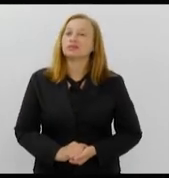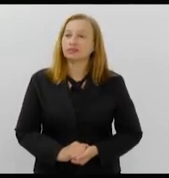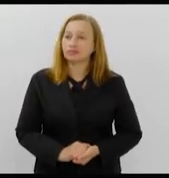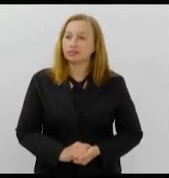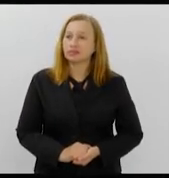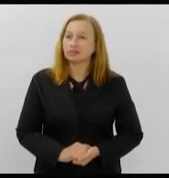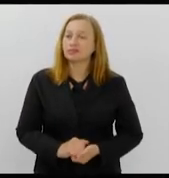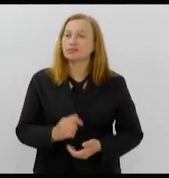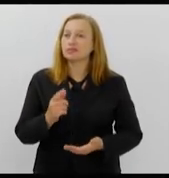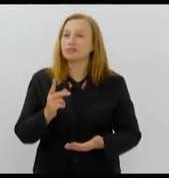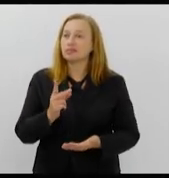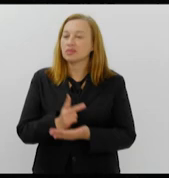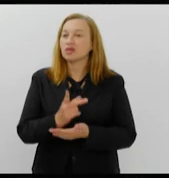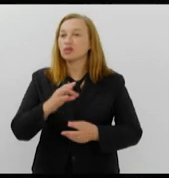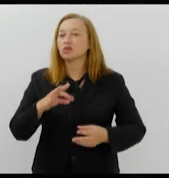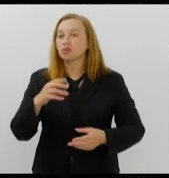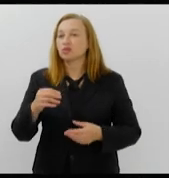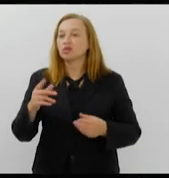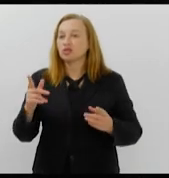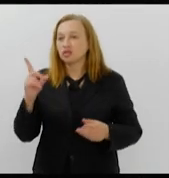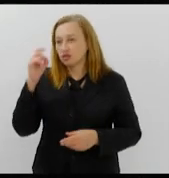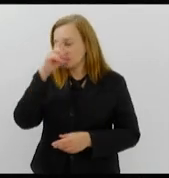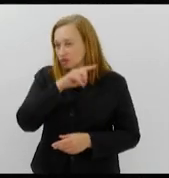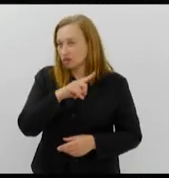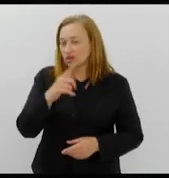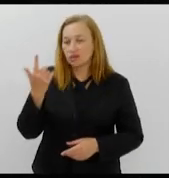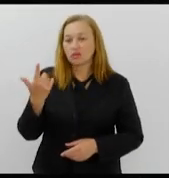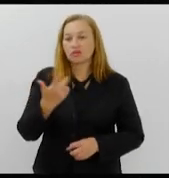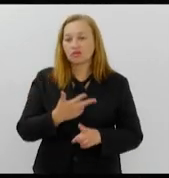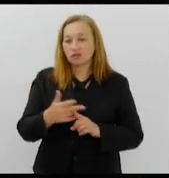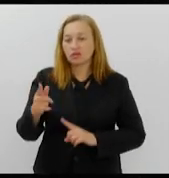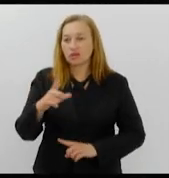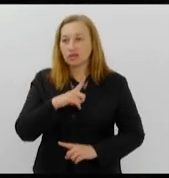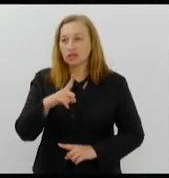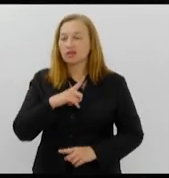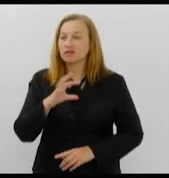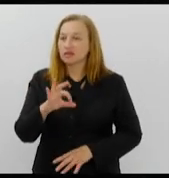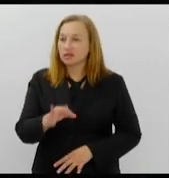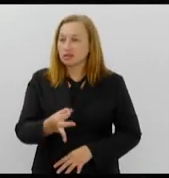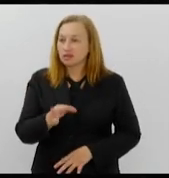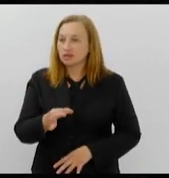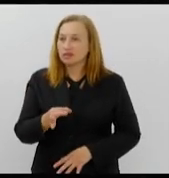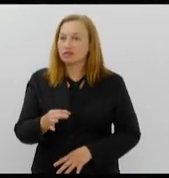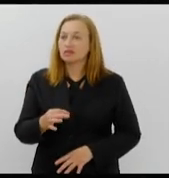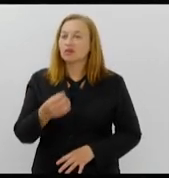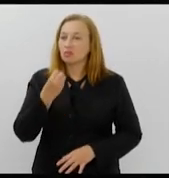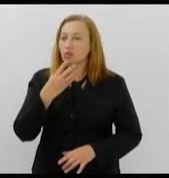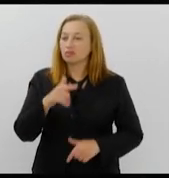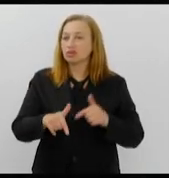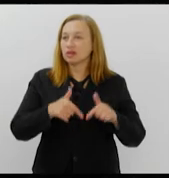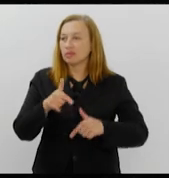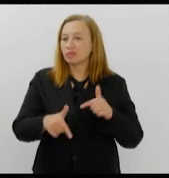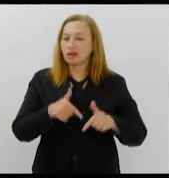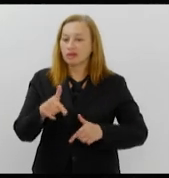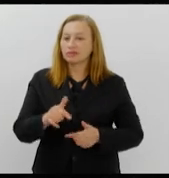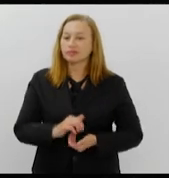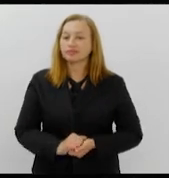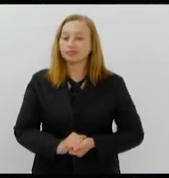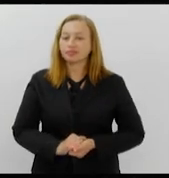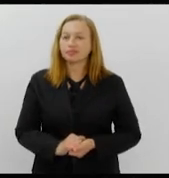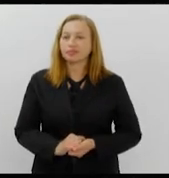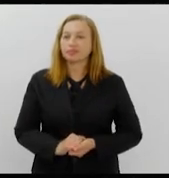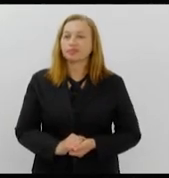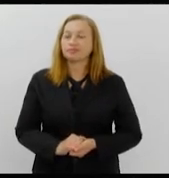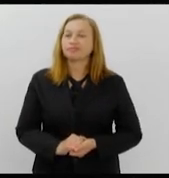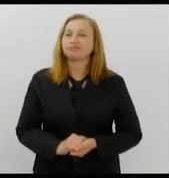apesar de todos os obstáculos, o Ferrete chegou à vitória e com certeza vai fazer um excelente mandato e dar continuidade